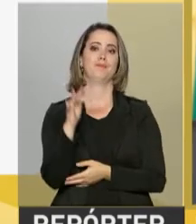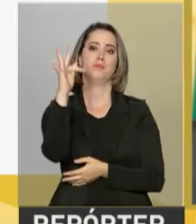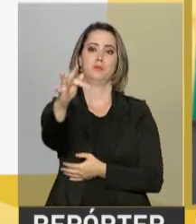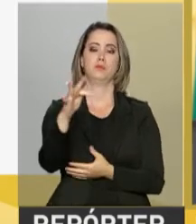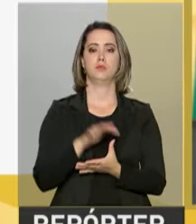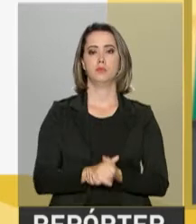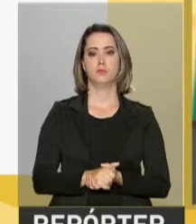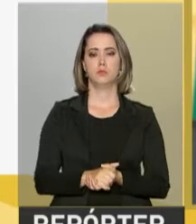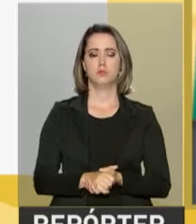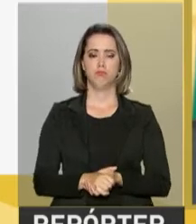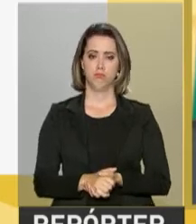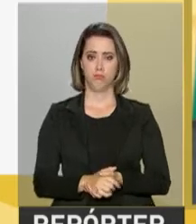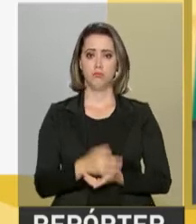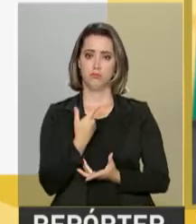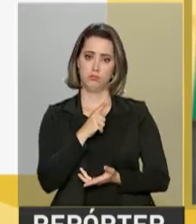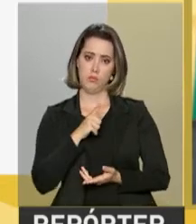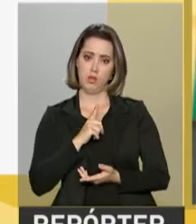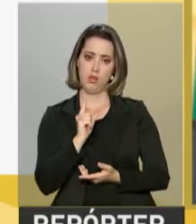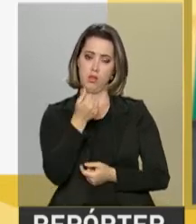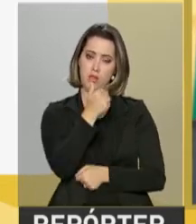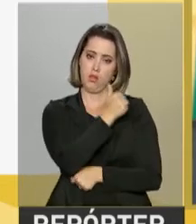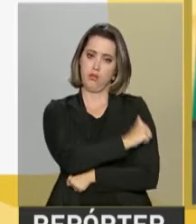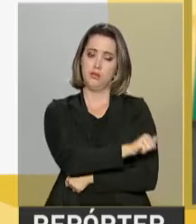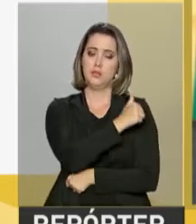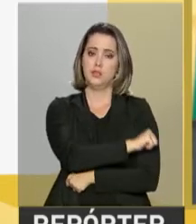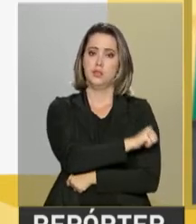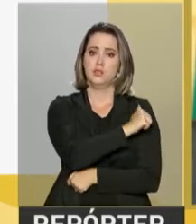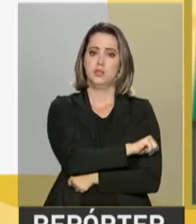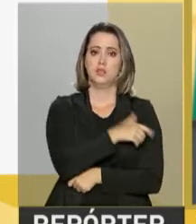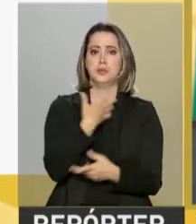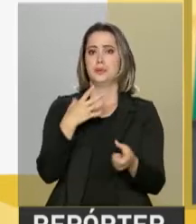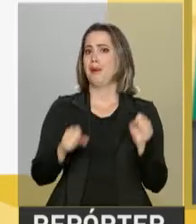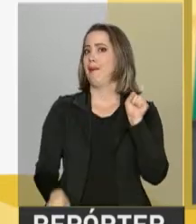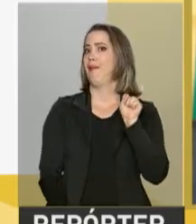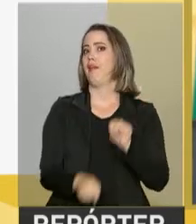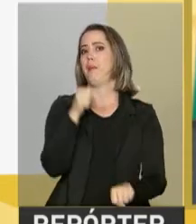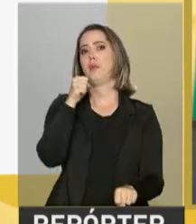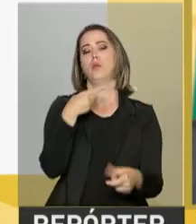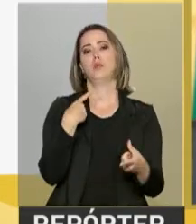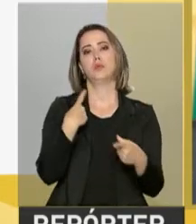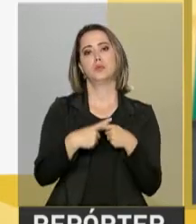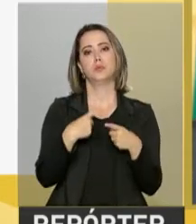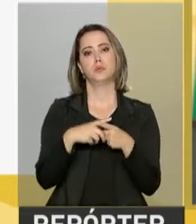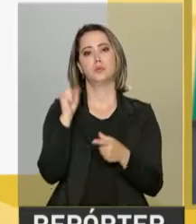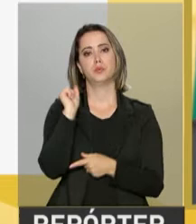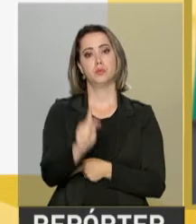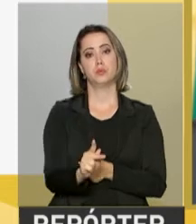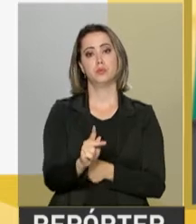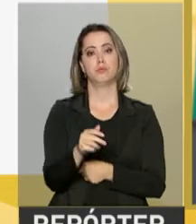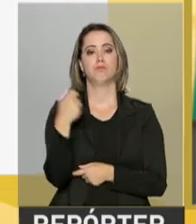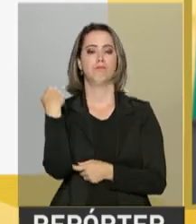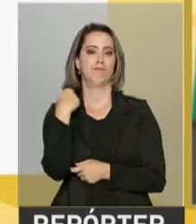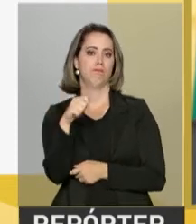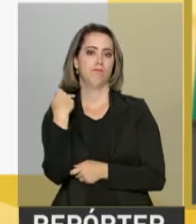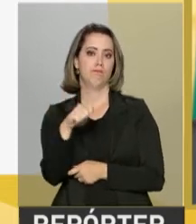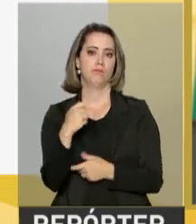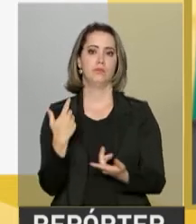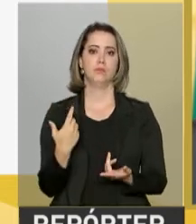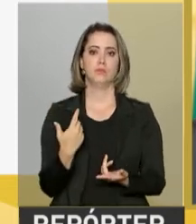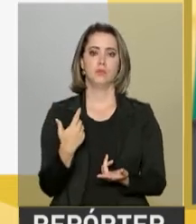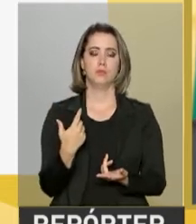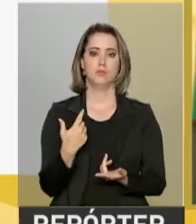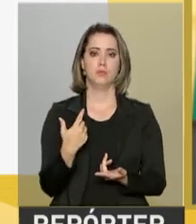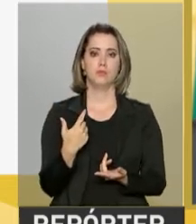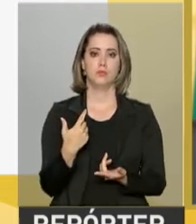futuro você veja se o caso do rio de janeiro o tratamento por causa da previdência social o rio grande do sul do